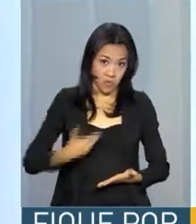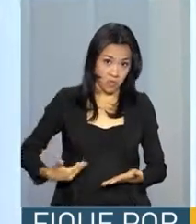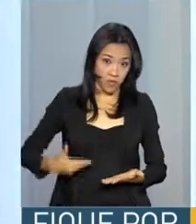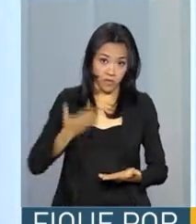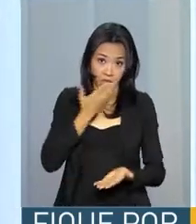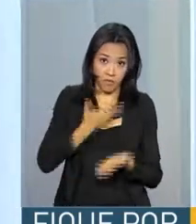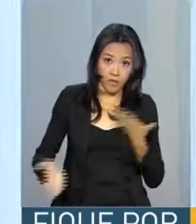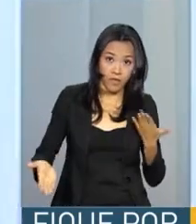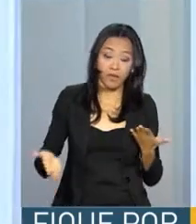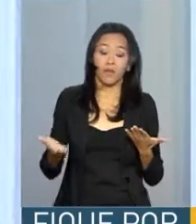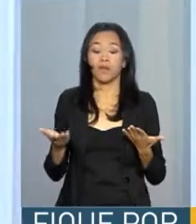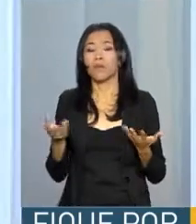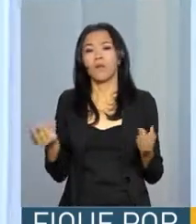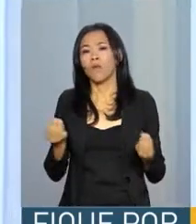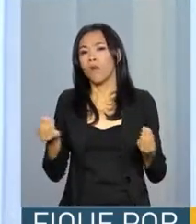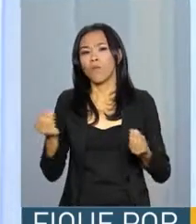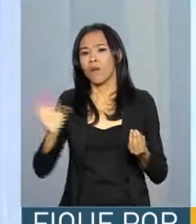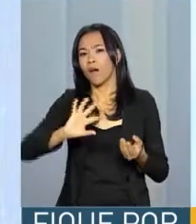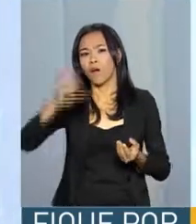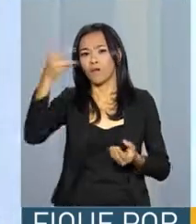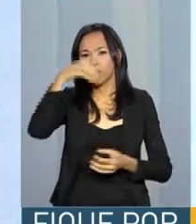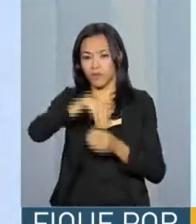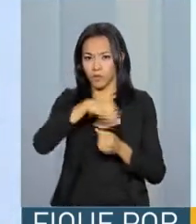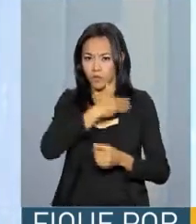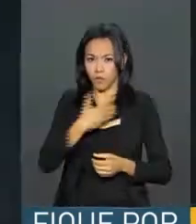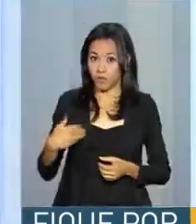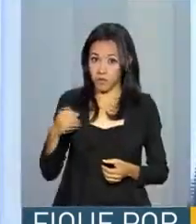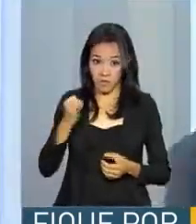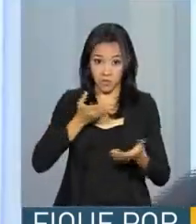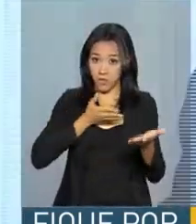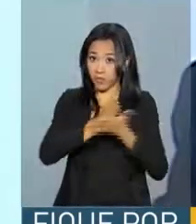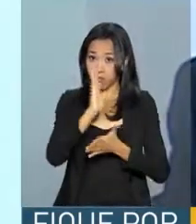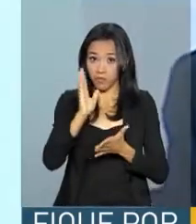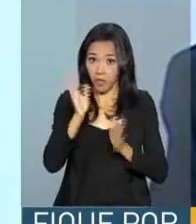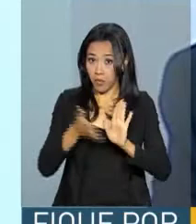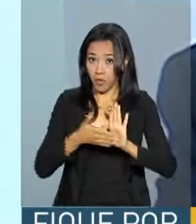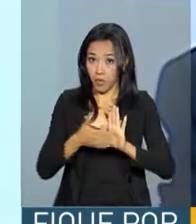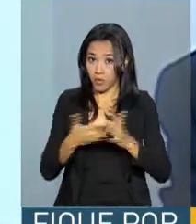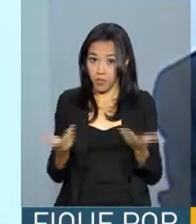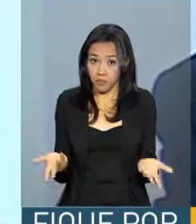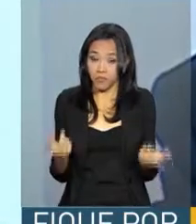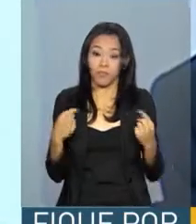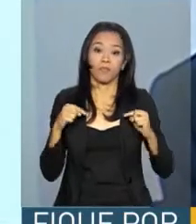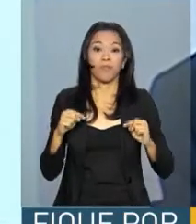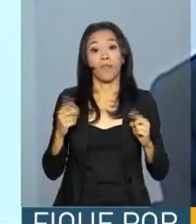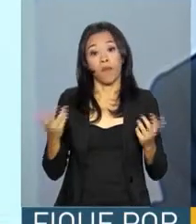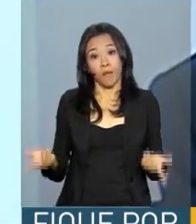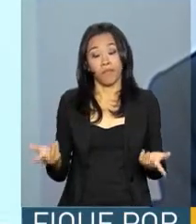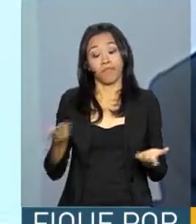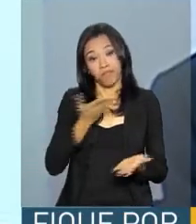perda? Como que o governo vai reagir se, de fato, a reforma não for aprovada? Olha, acho que perde o governo